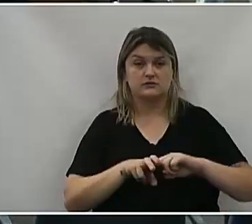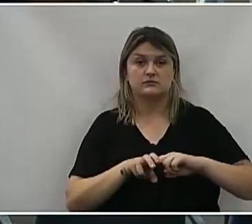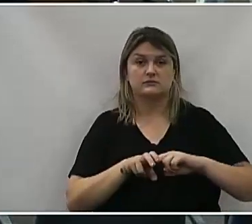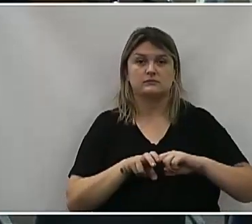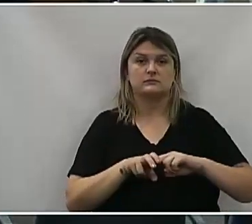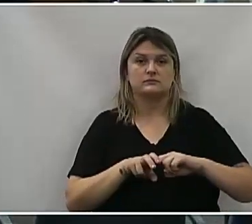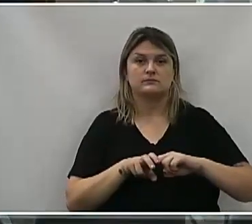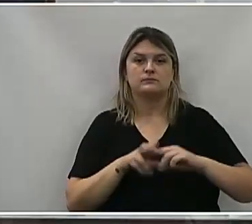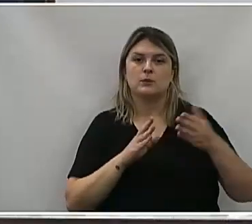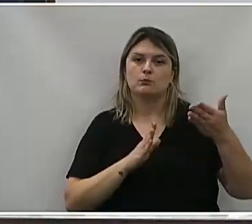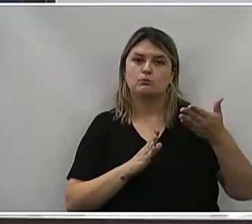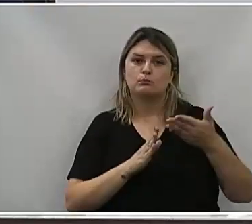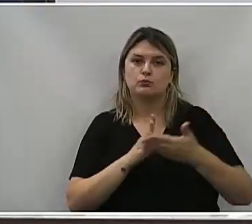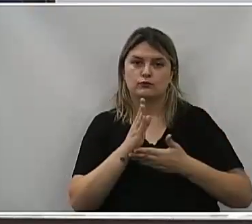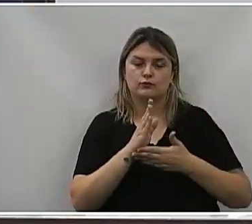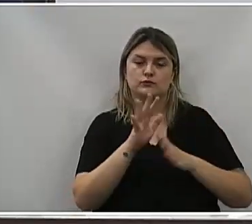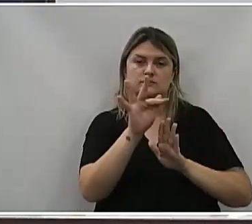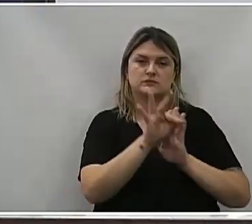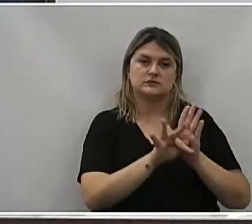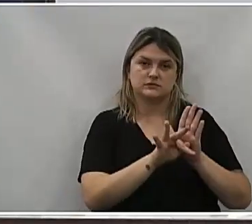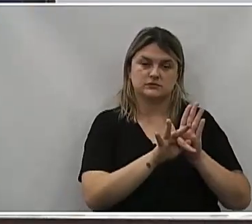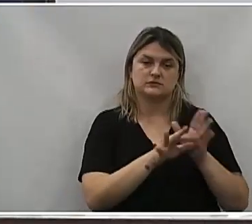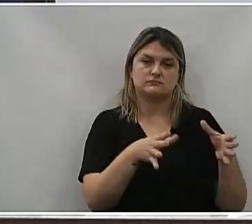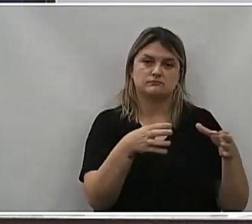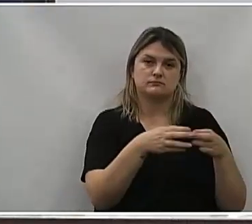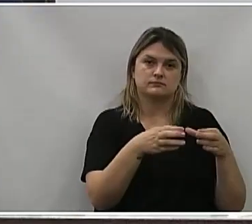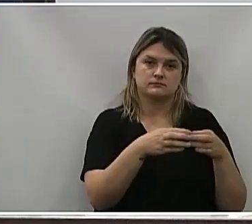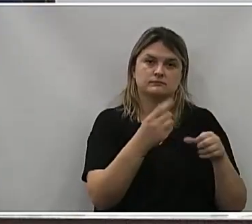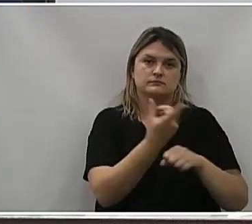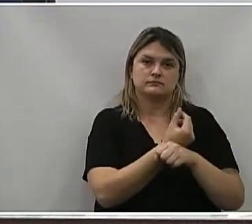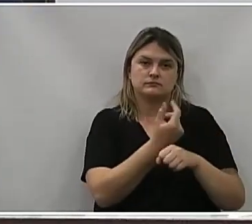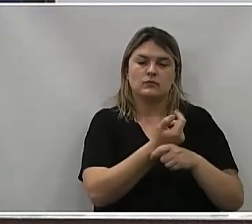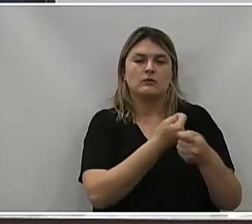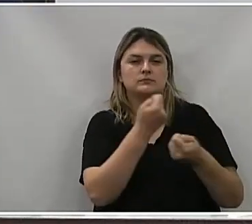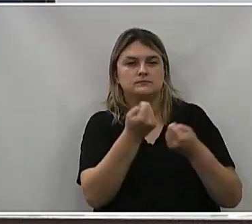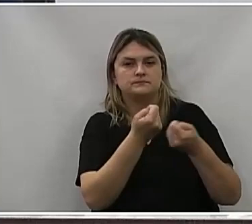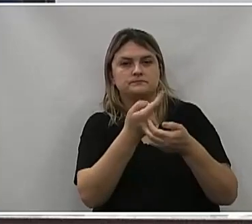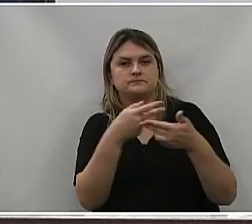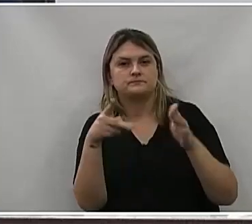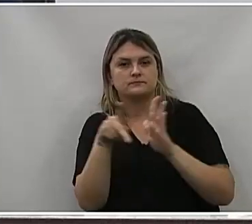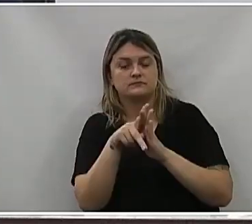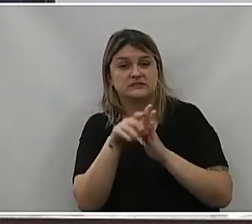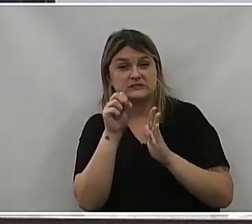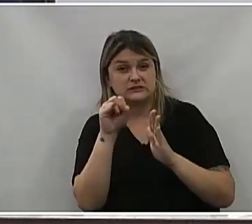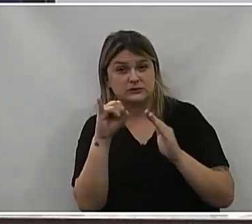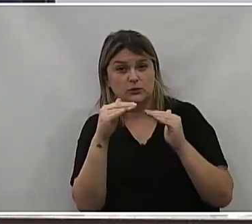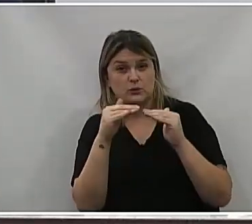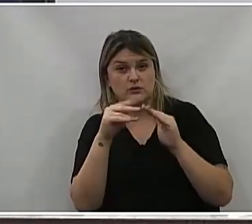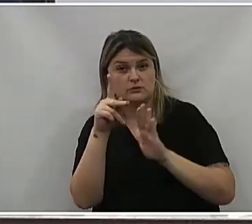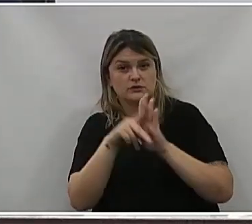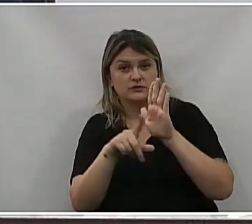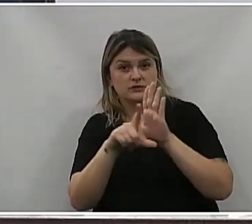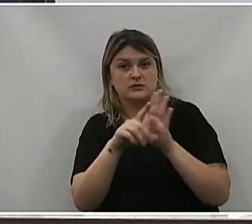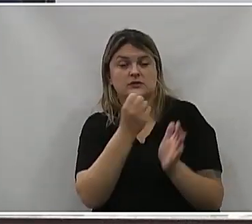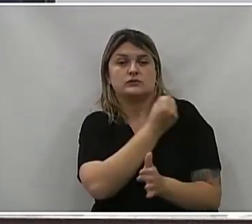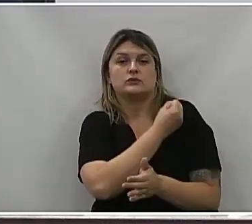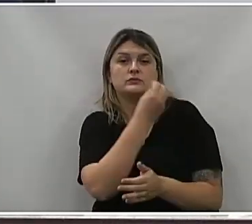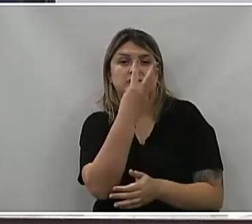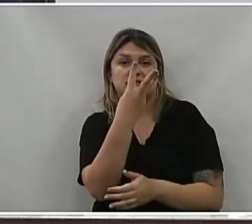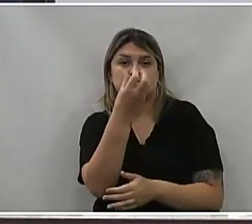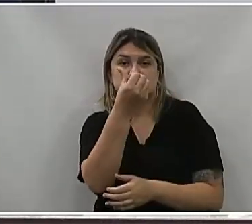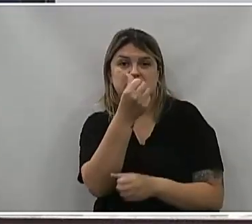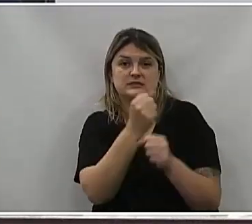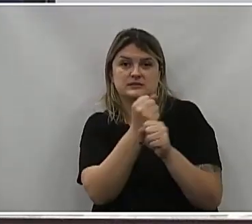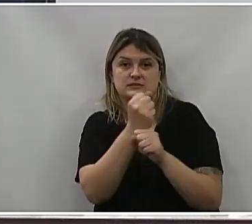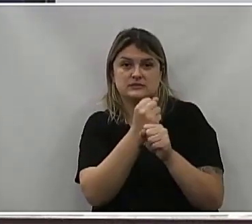como estão. Aprovado o parecer fundamentado da Comissão de Finanças, Orçamento e Patrimônio favorável ao projeto de lei ordinário de número